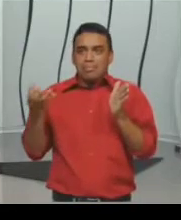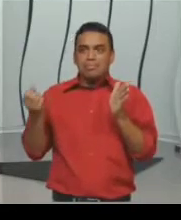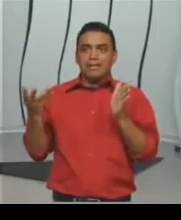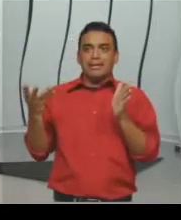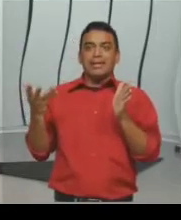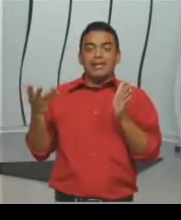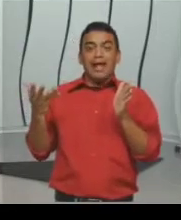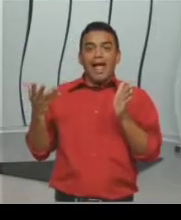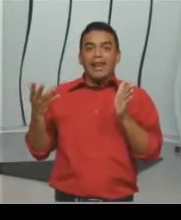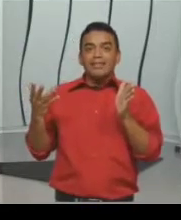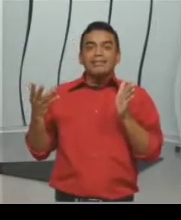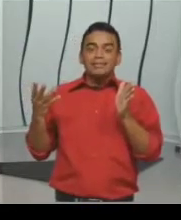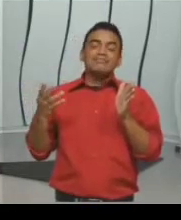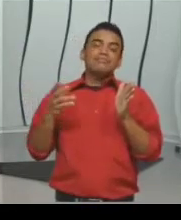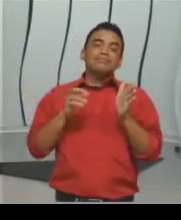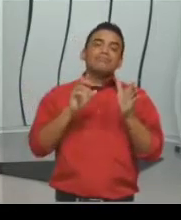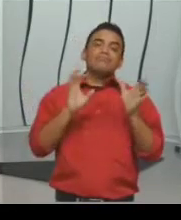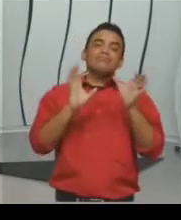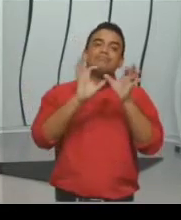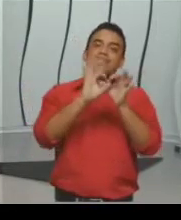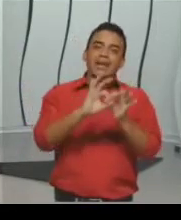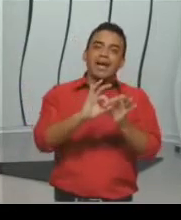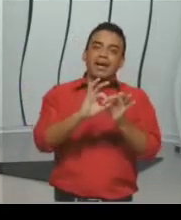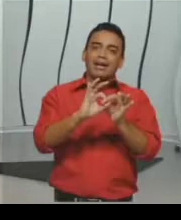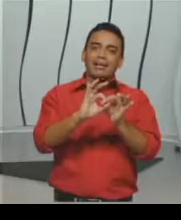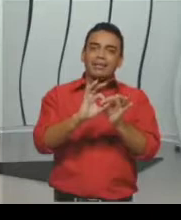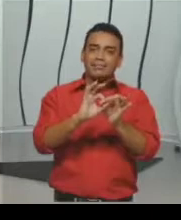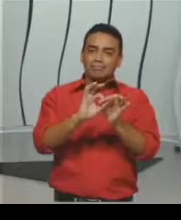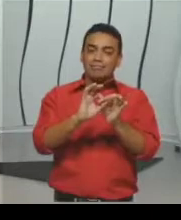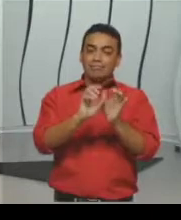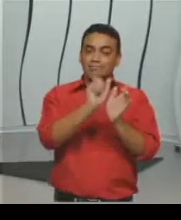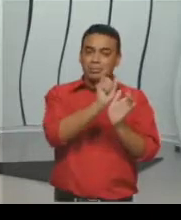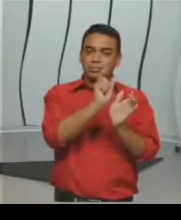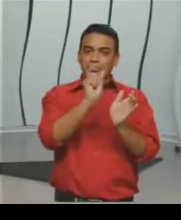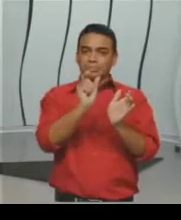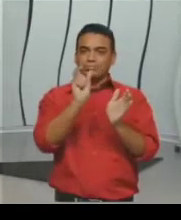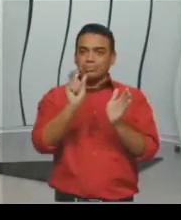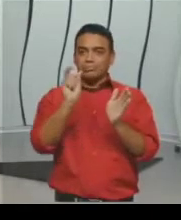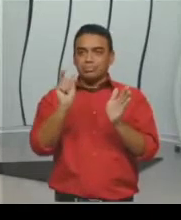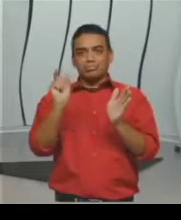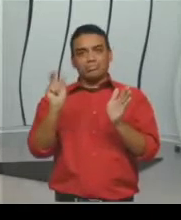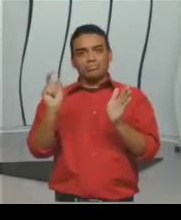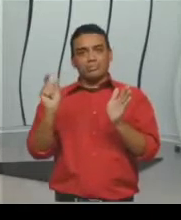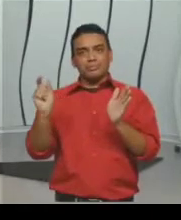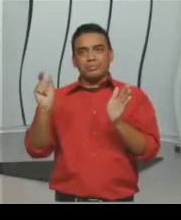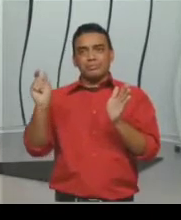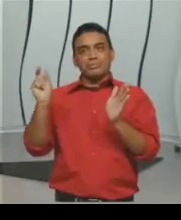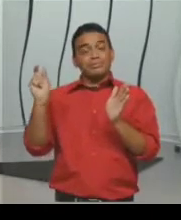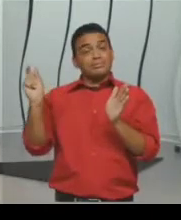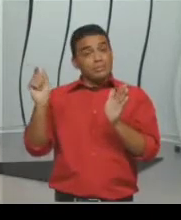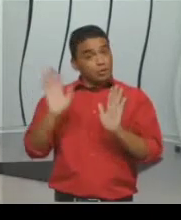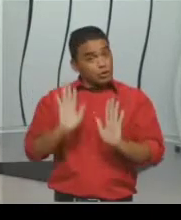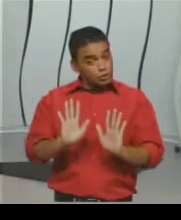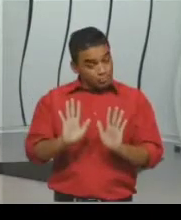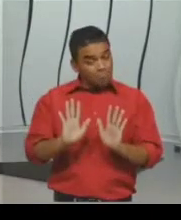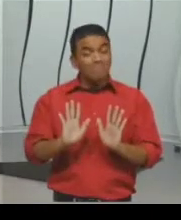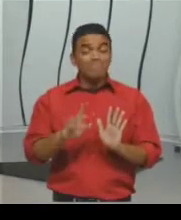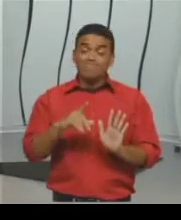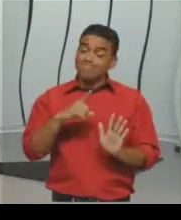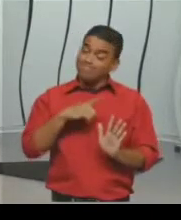Elas estão ligadas em série, né? Uma após a outra. Só que isso tem uma